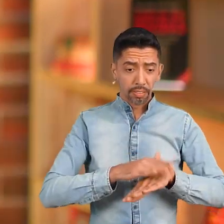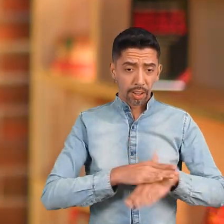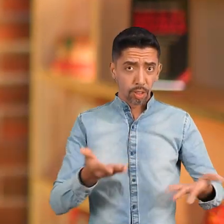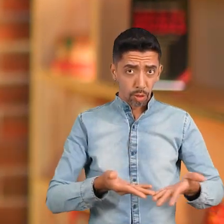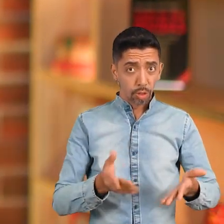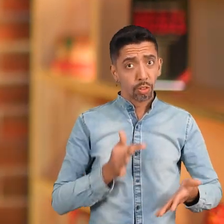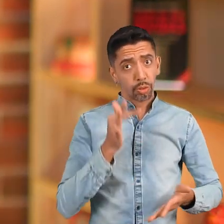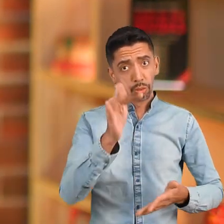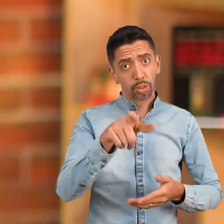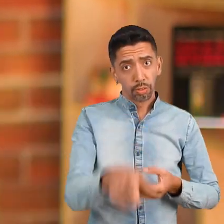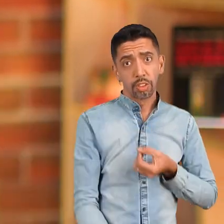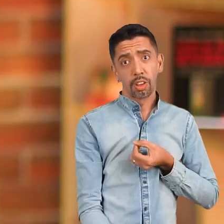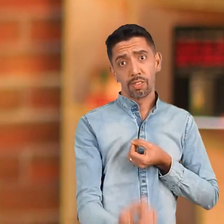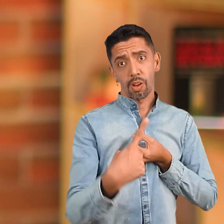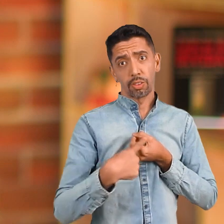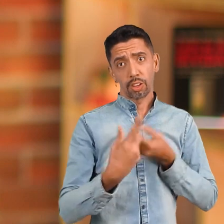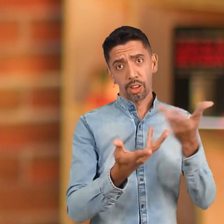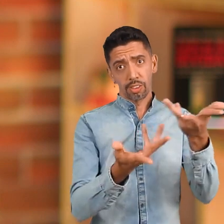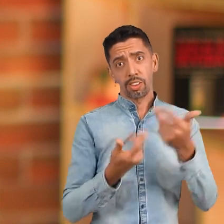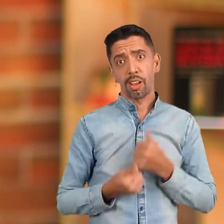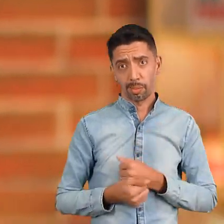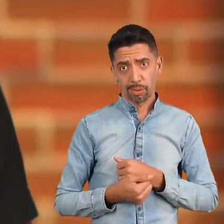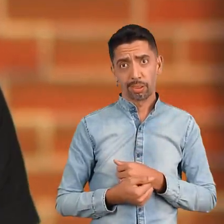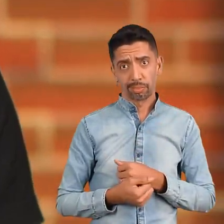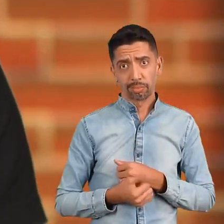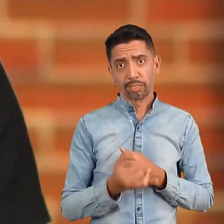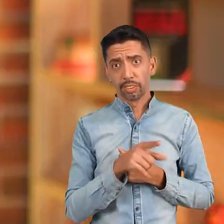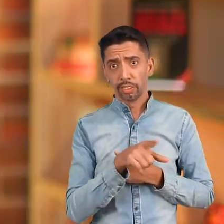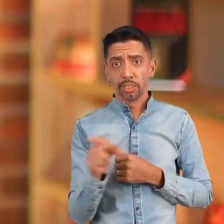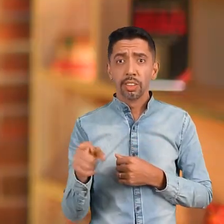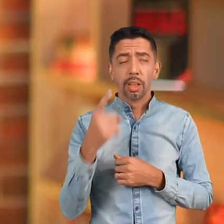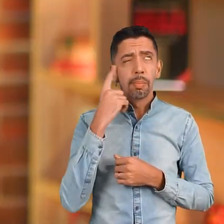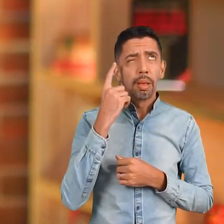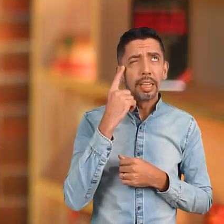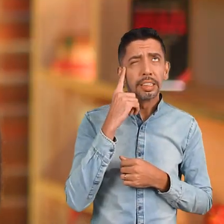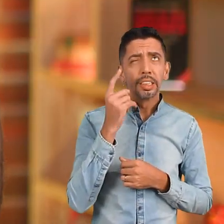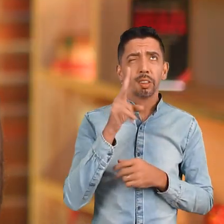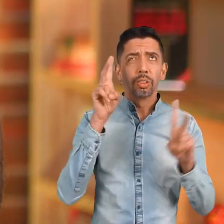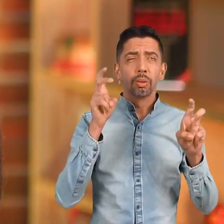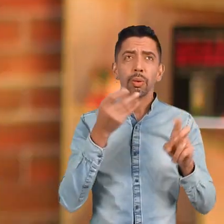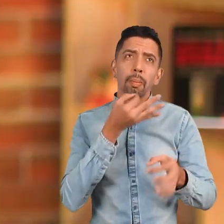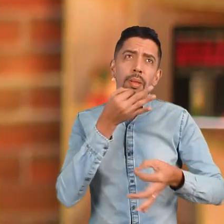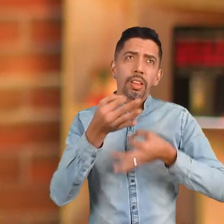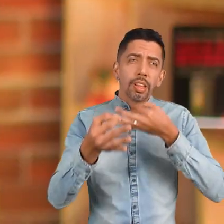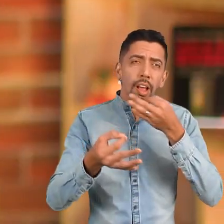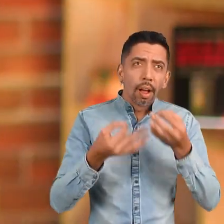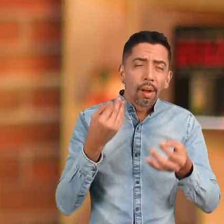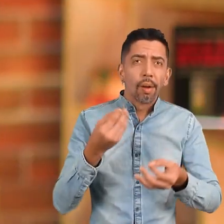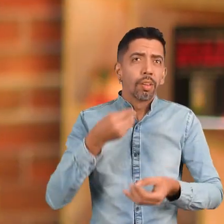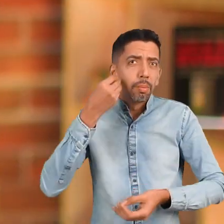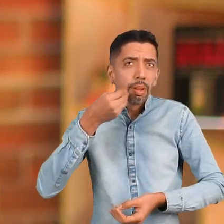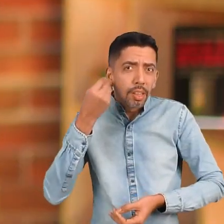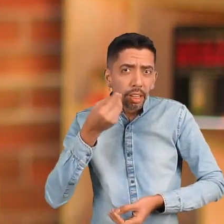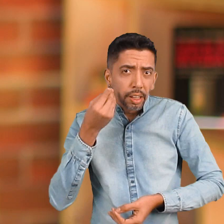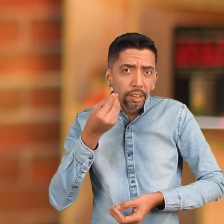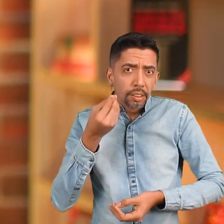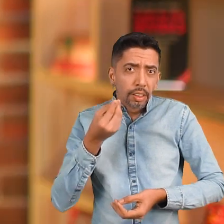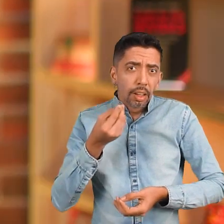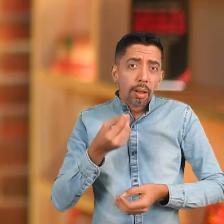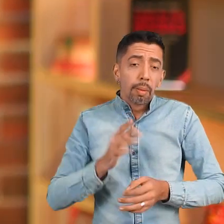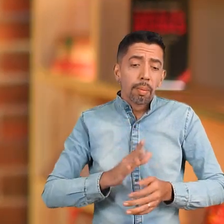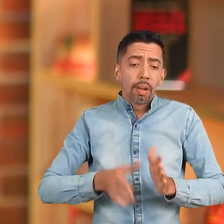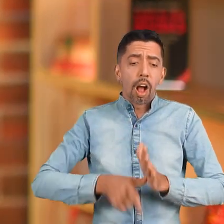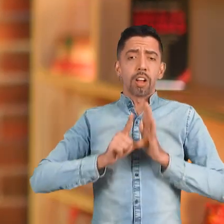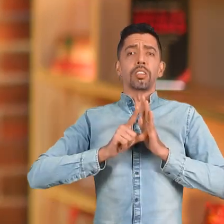como falar em crenças quando temos que cuidar do hoje. Só podemos construir um futuro se trabalharmos hoje.